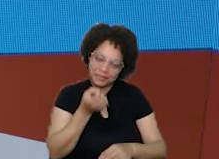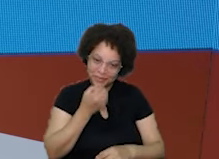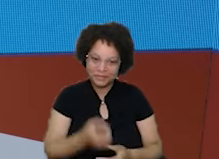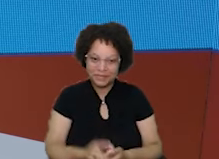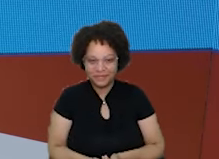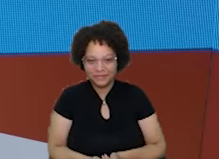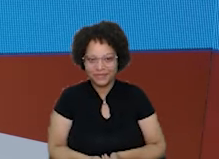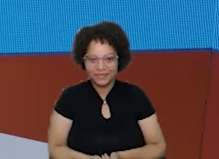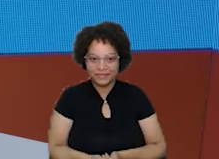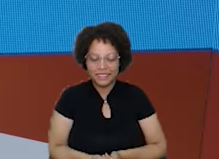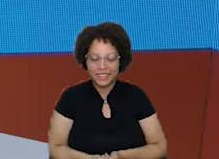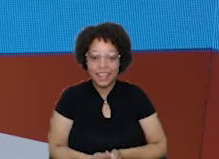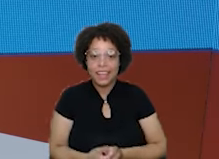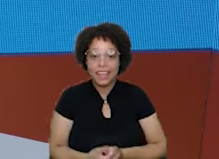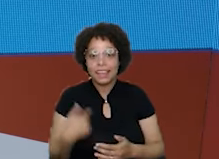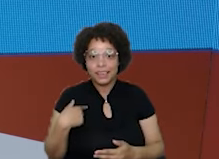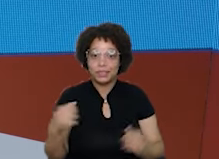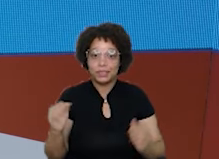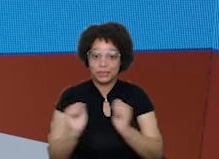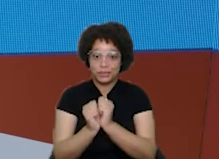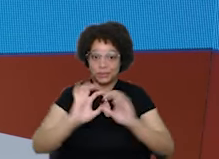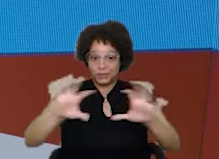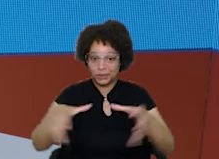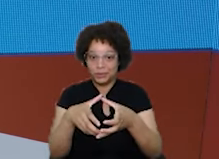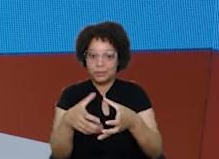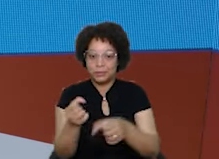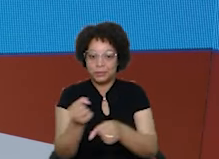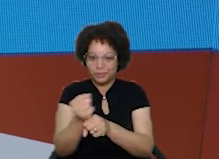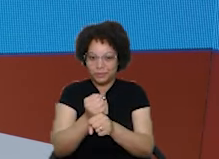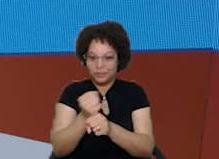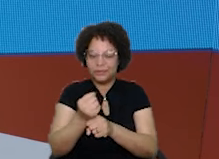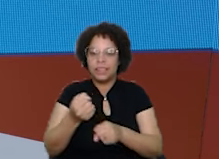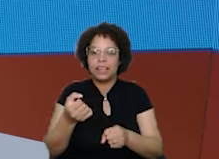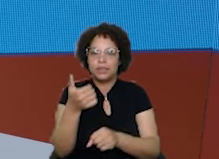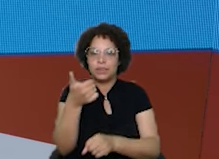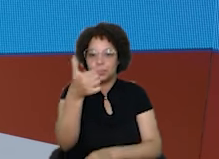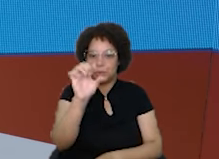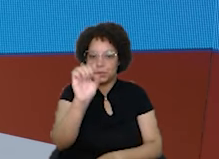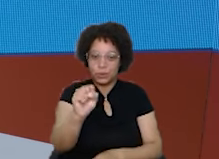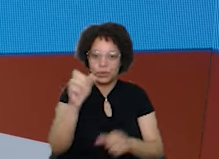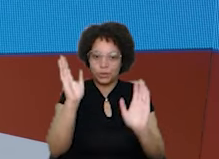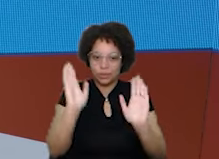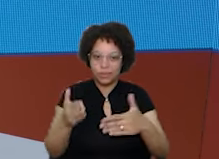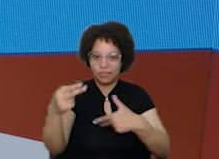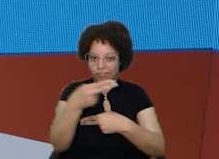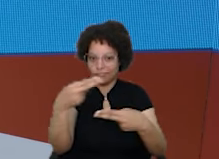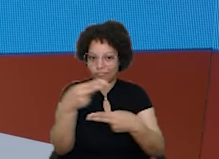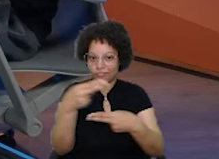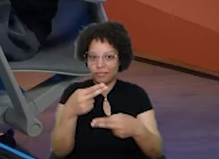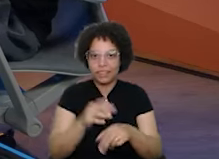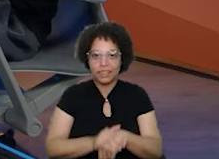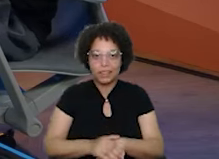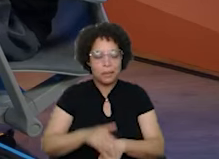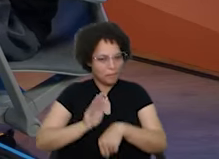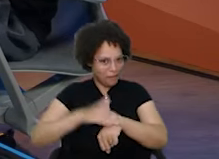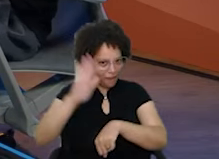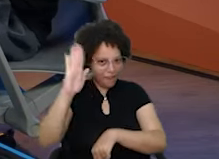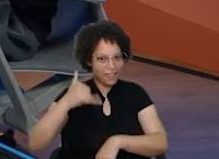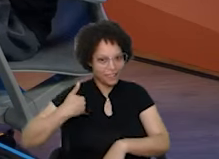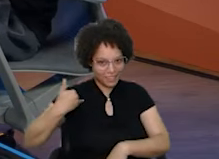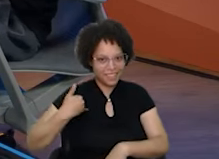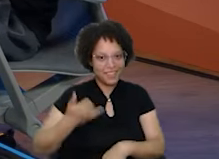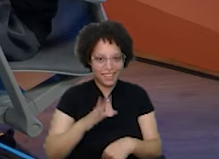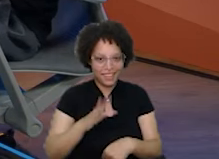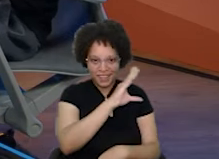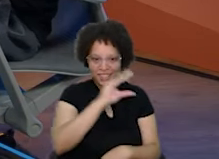valeu eu faço parte do time do sebrai já há 18 anos né É E nesse maior idade já atingiu a maioridade